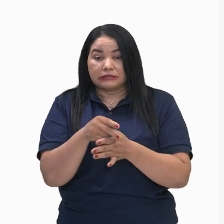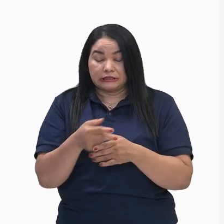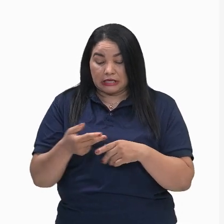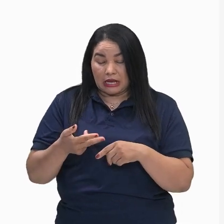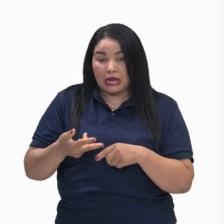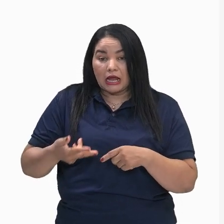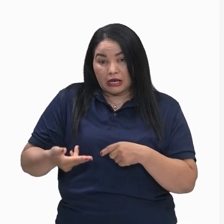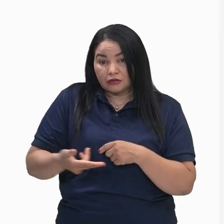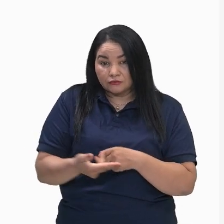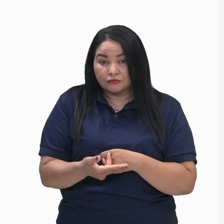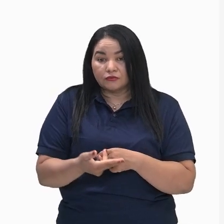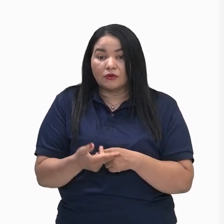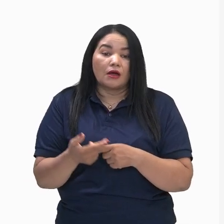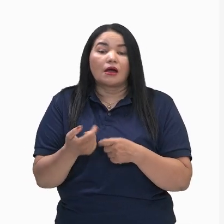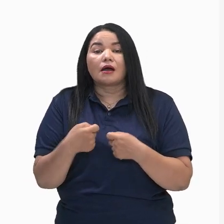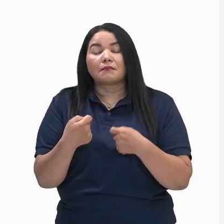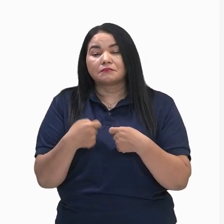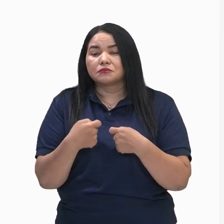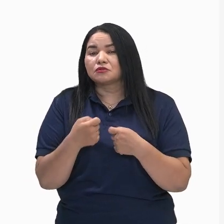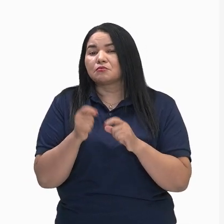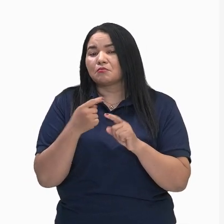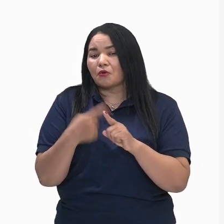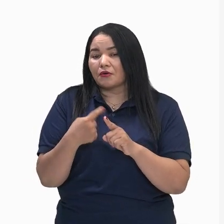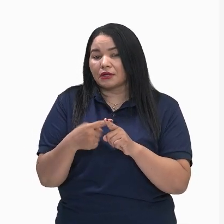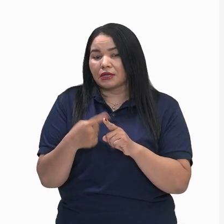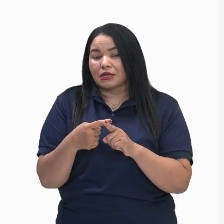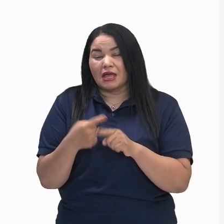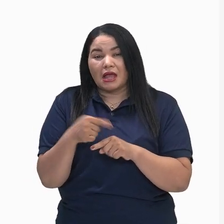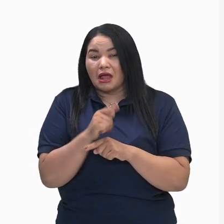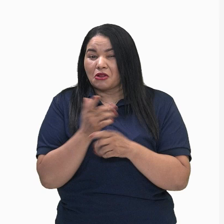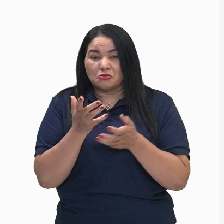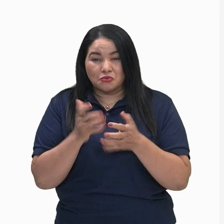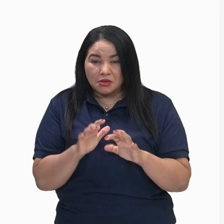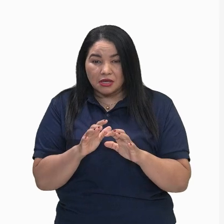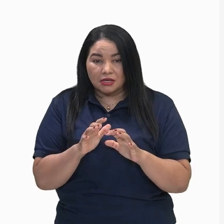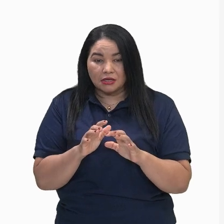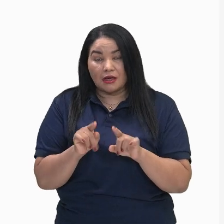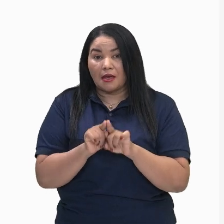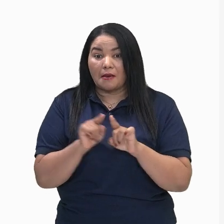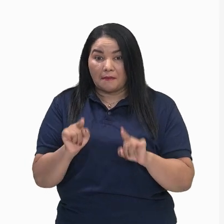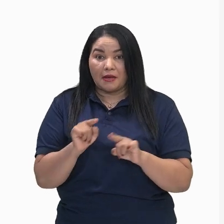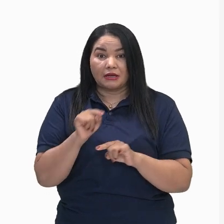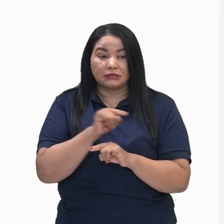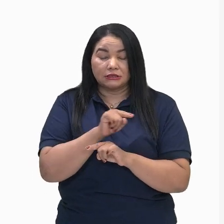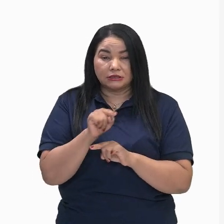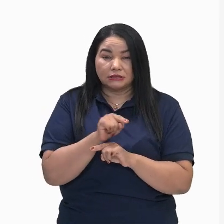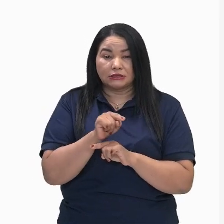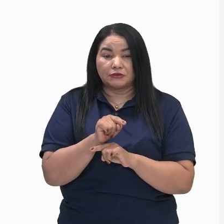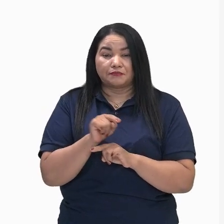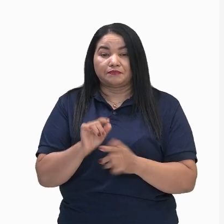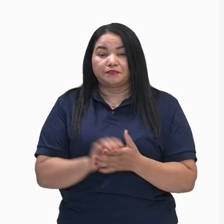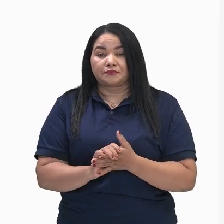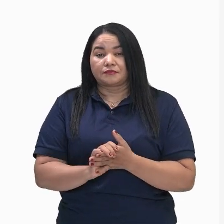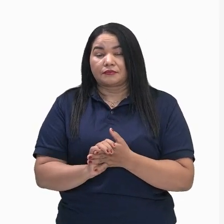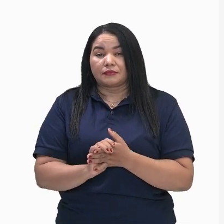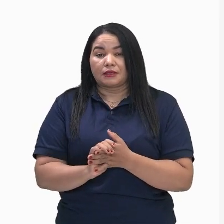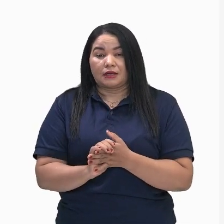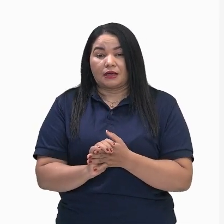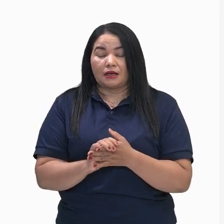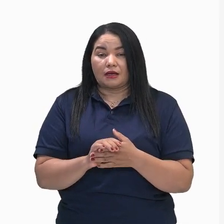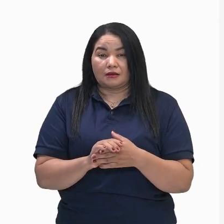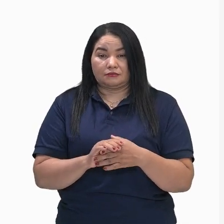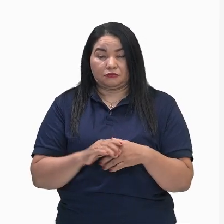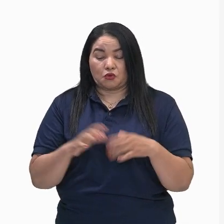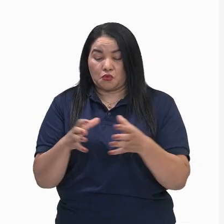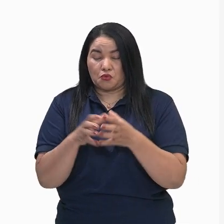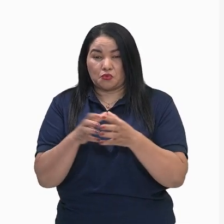sua vontade. Dizem ser um caso extremo, escandalizado pelas feministas